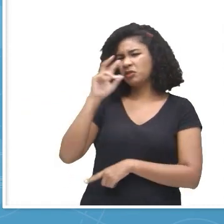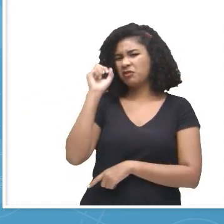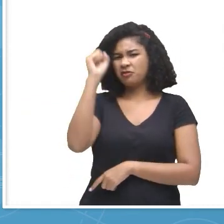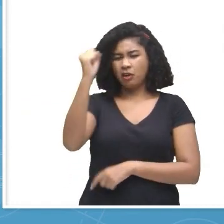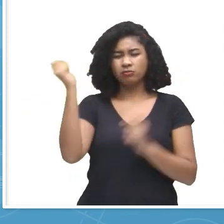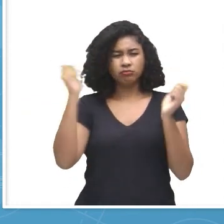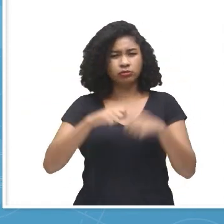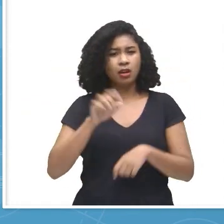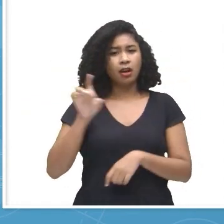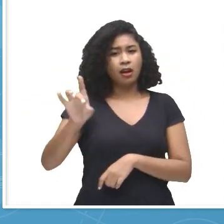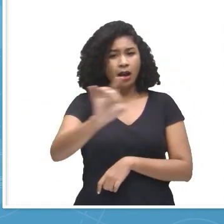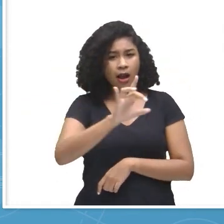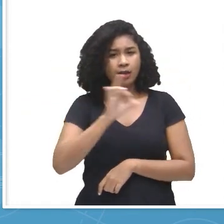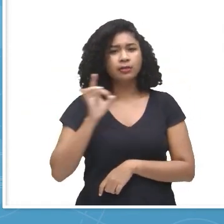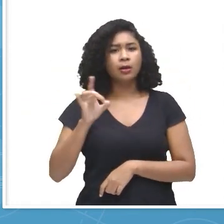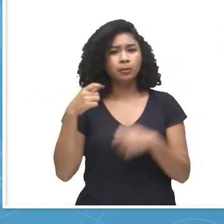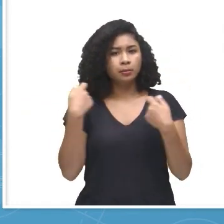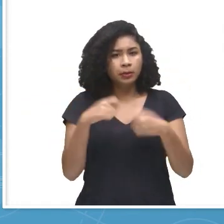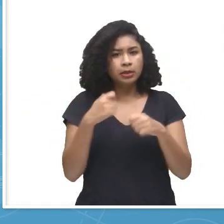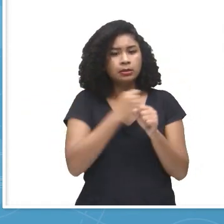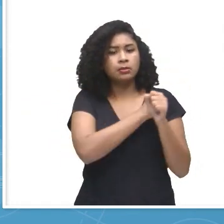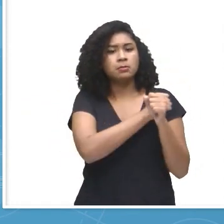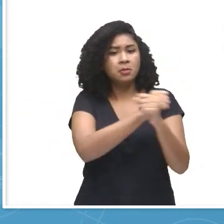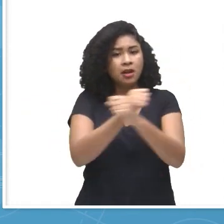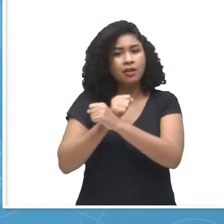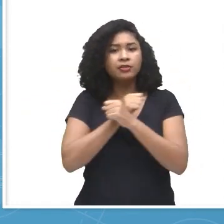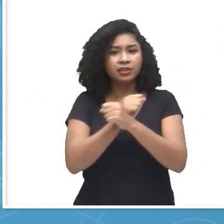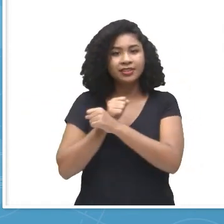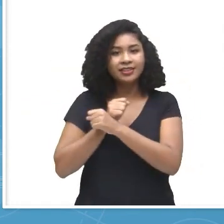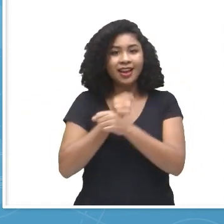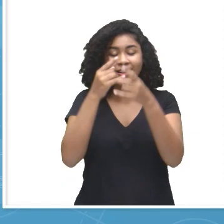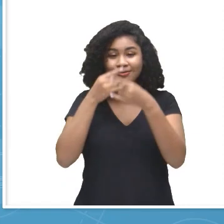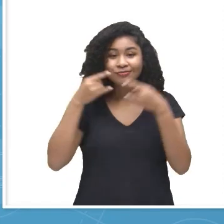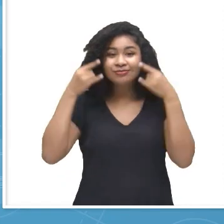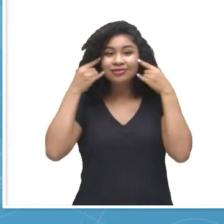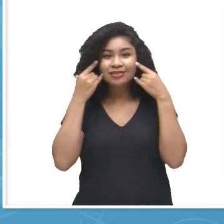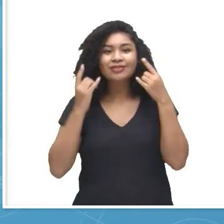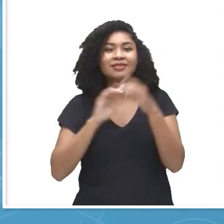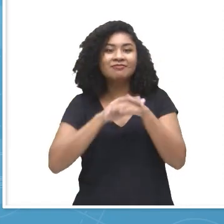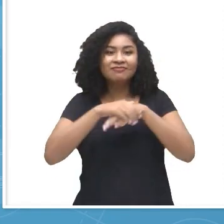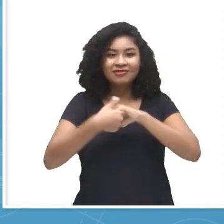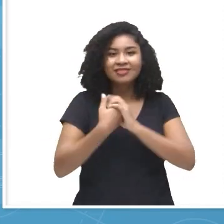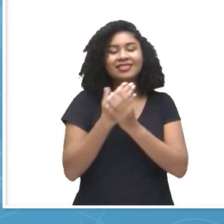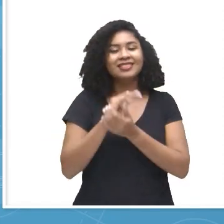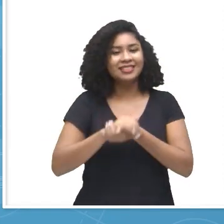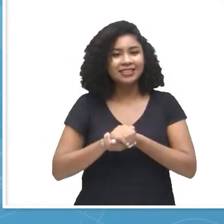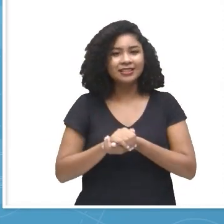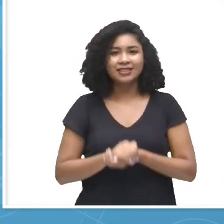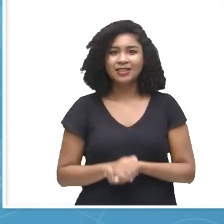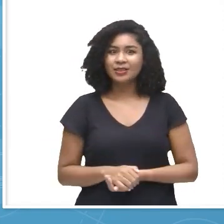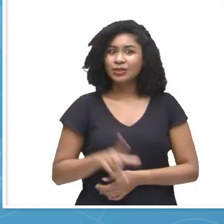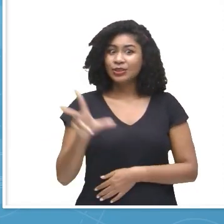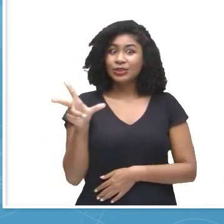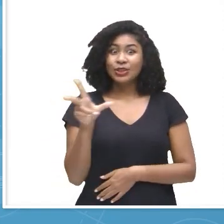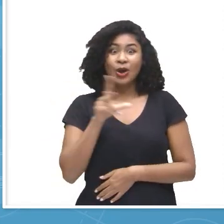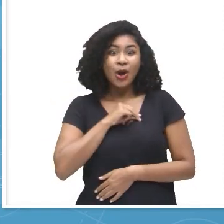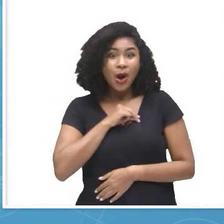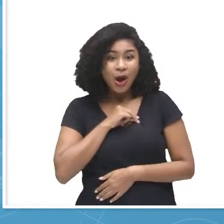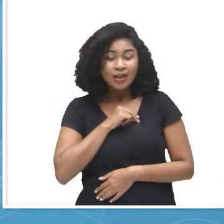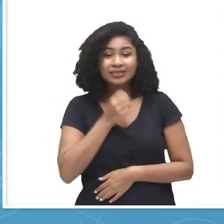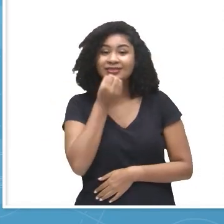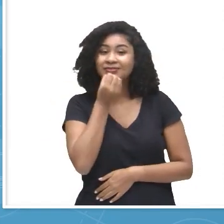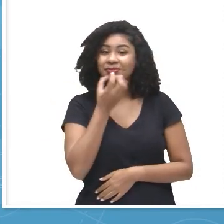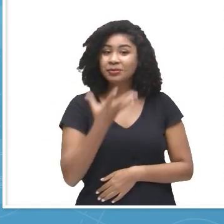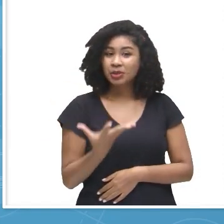nariz, boca, use álcool em gel e lave bem as mãos. Uau, Roger, adorei, fiquei animadíssima agora. Então, eu estou vendo que tem